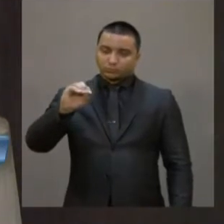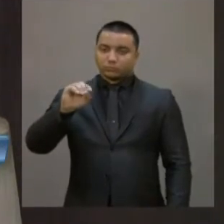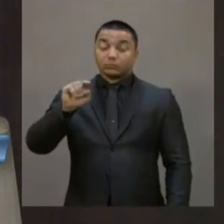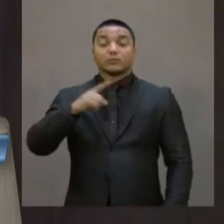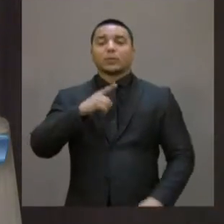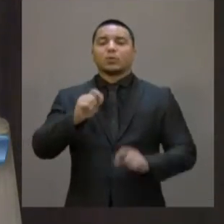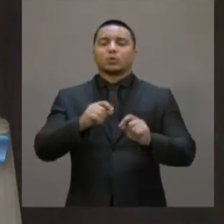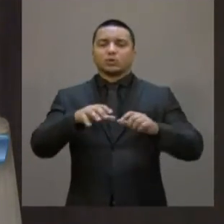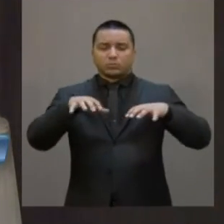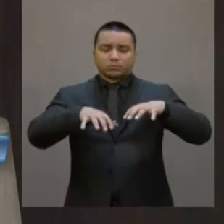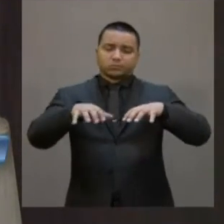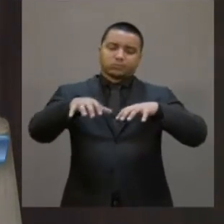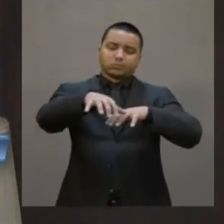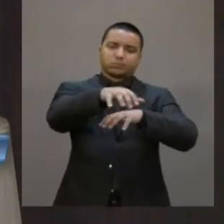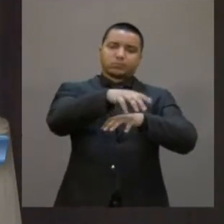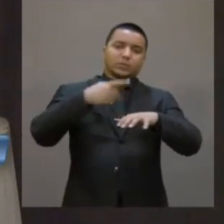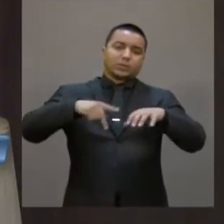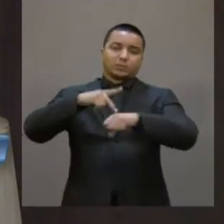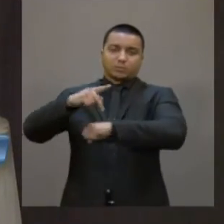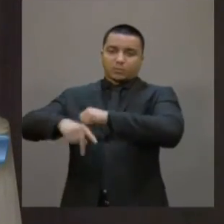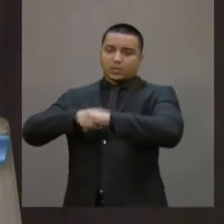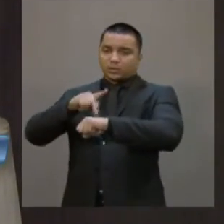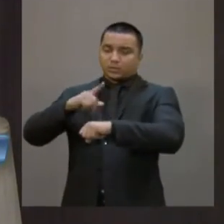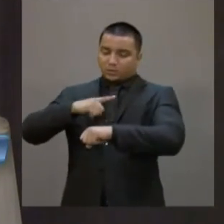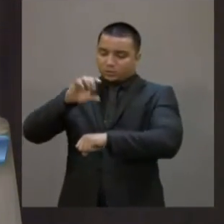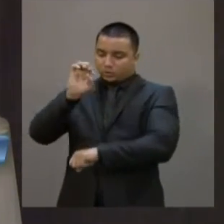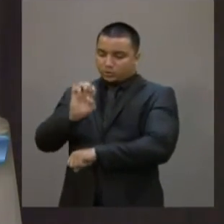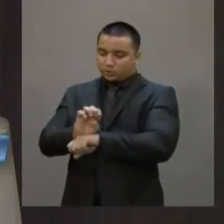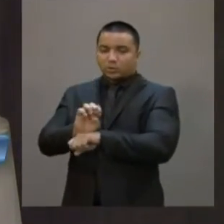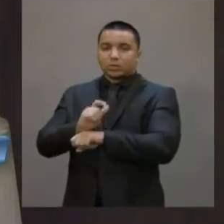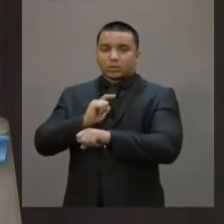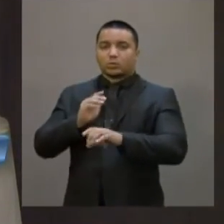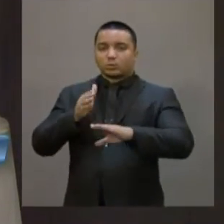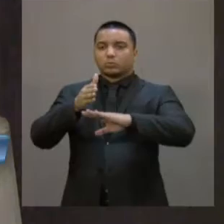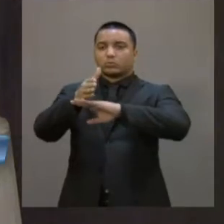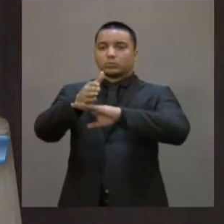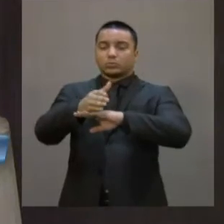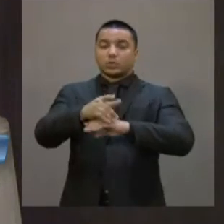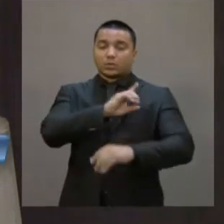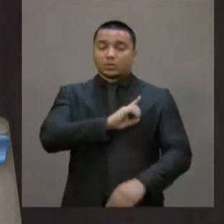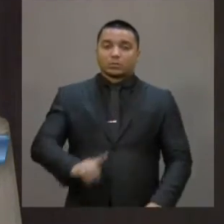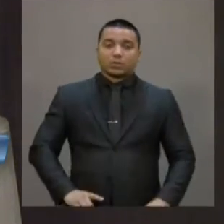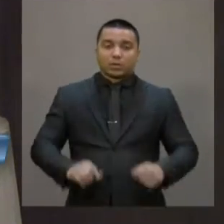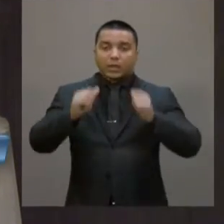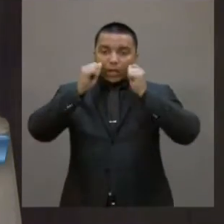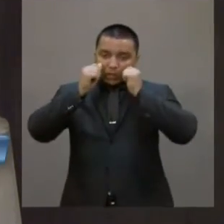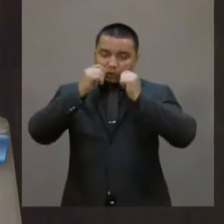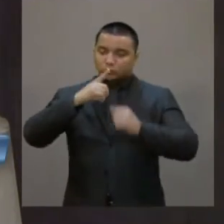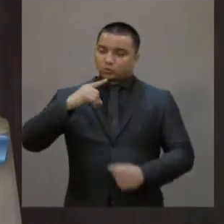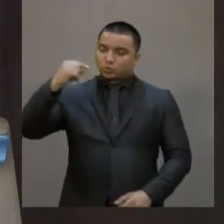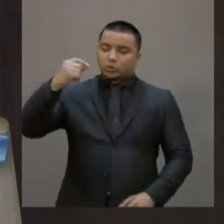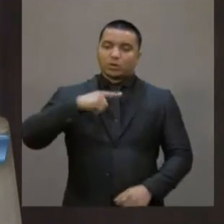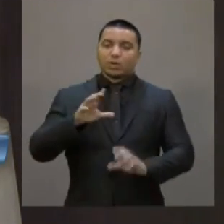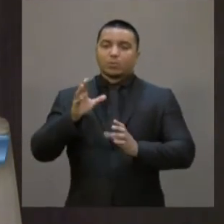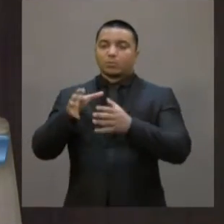de várias regiões do país, parlamentares estaduais. Eu fui designado pelo deputado Acrísio como representante da Comissão de Meio